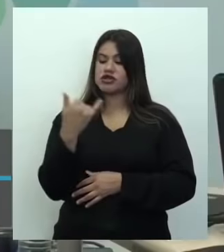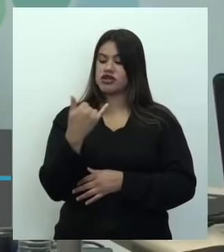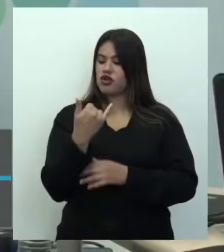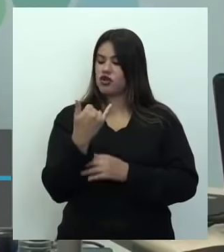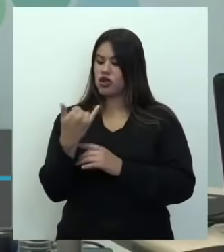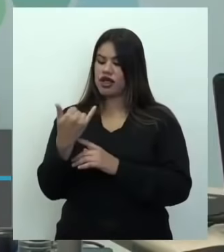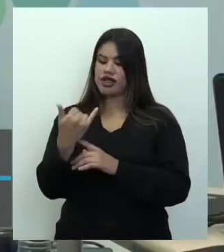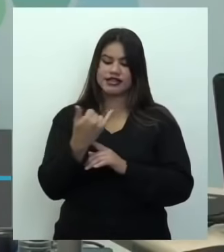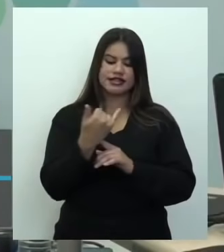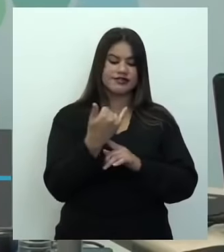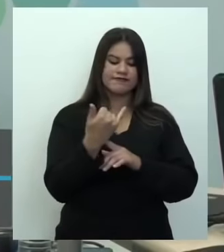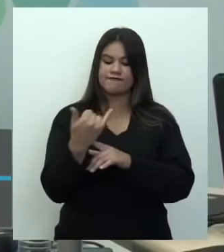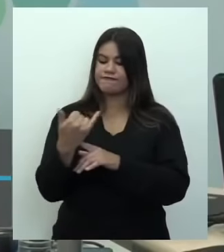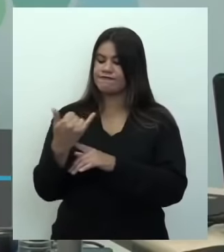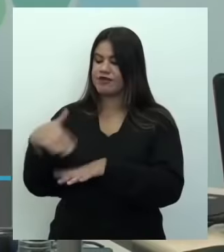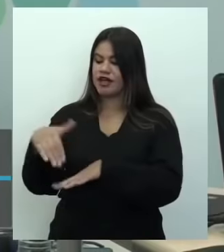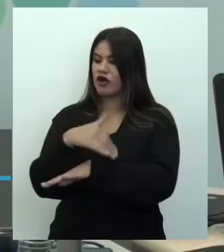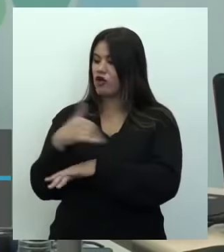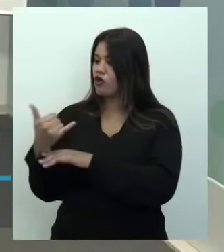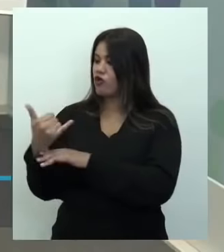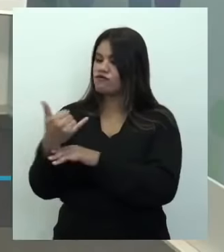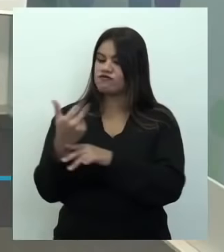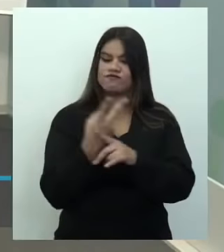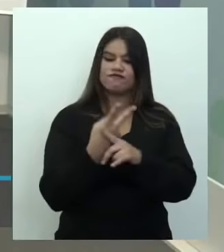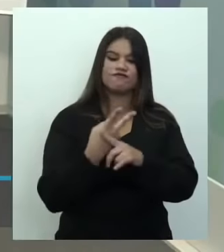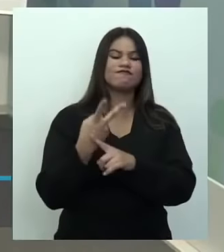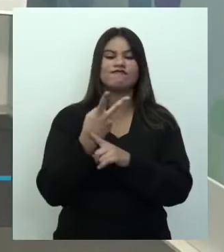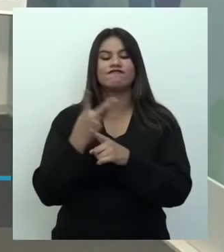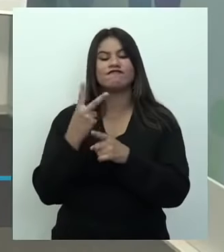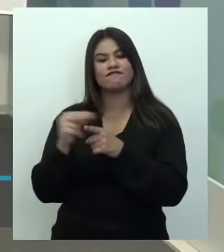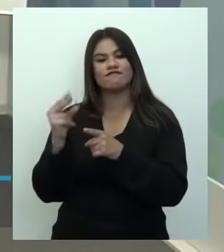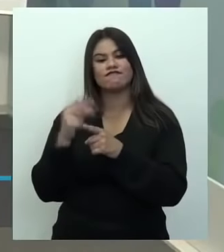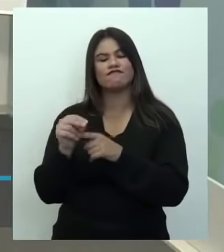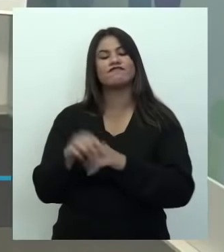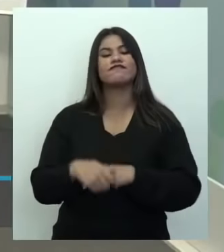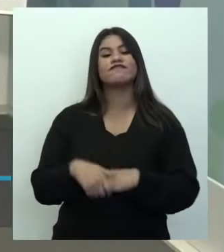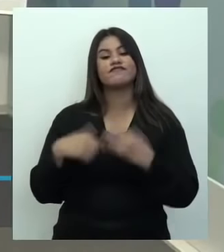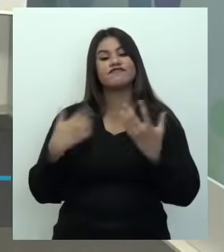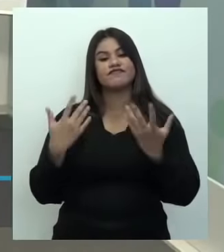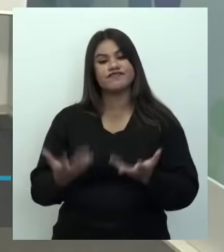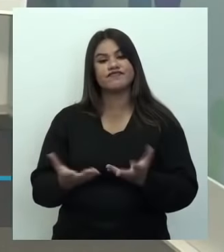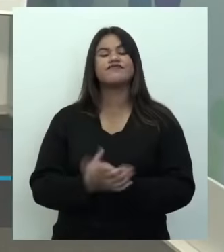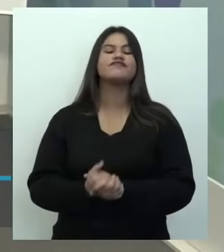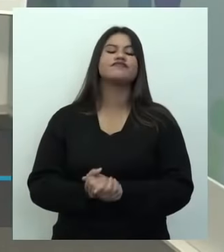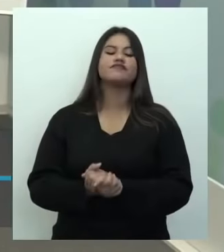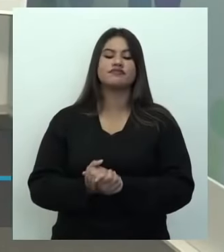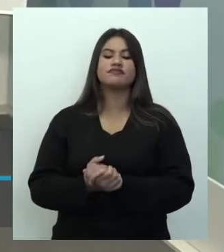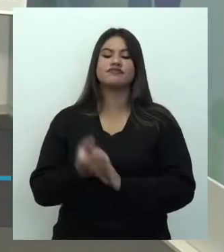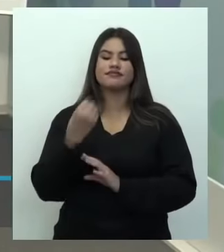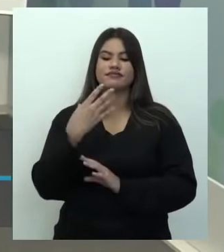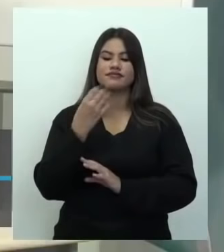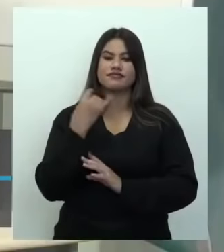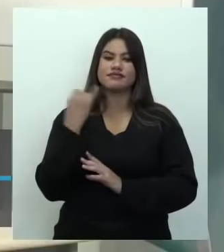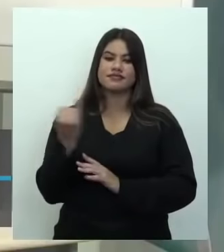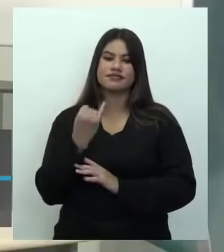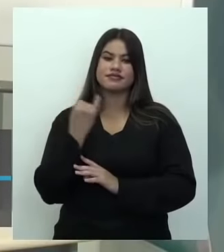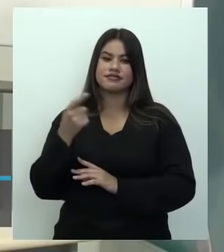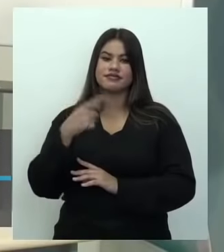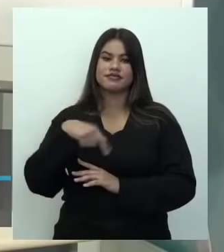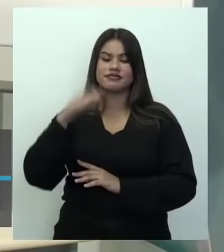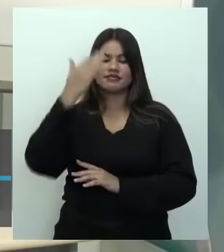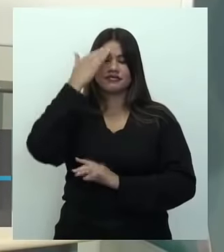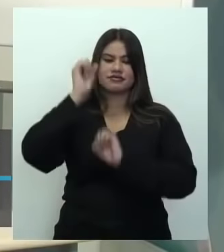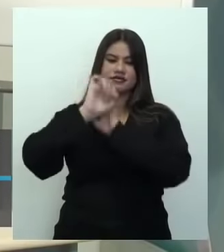ganhar pontuações, né? Muito bem. Então é importante a gente compreender, né? Só que olha só, nós falamos até então de